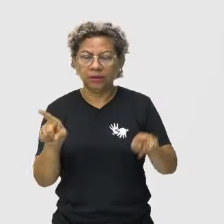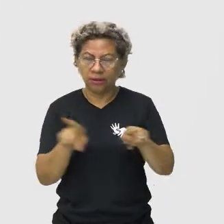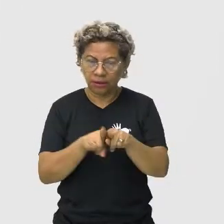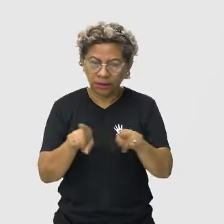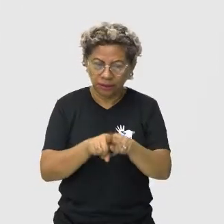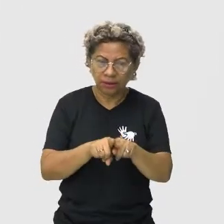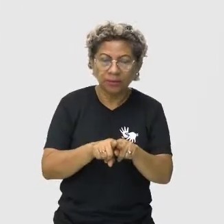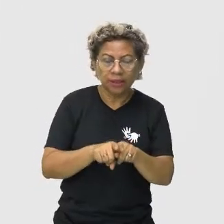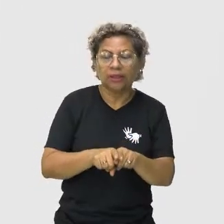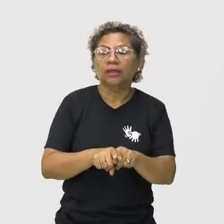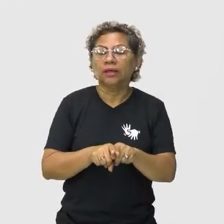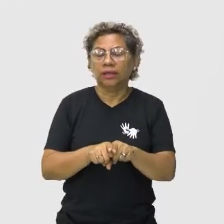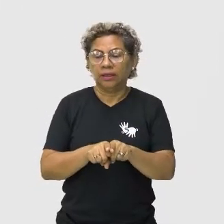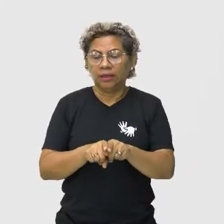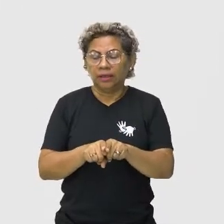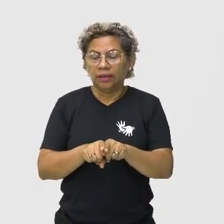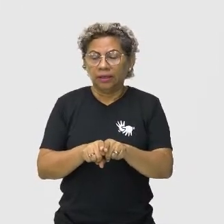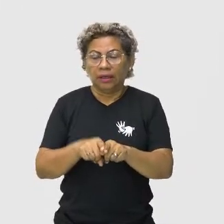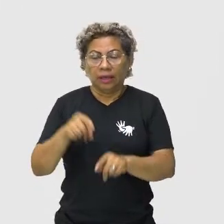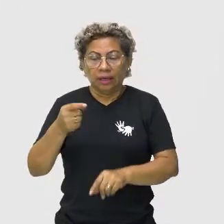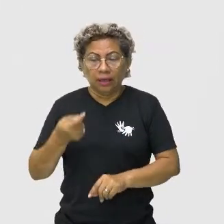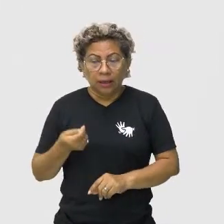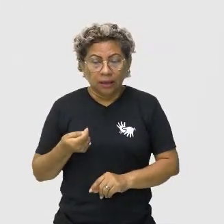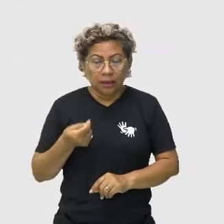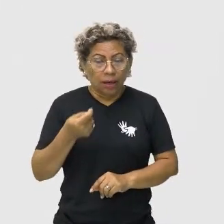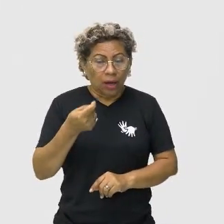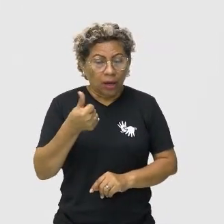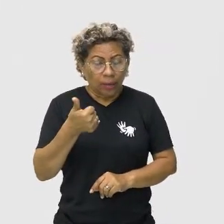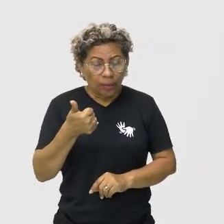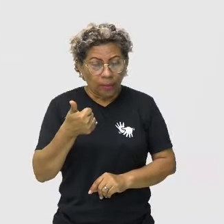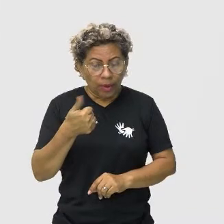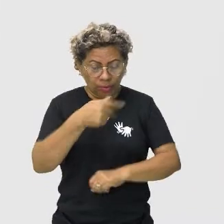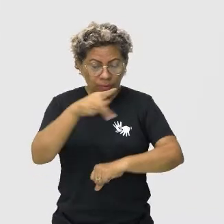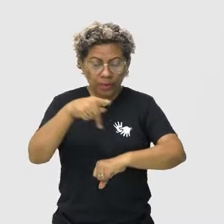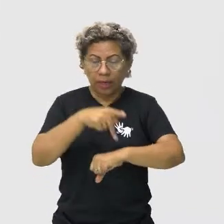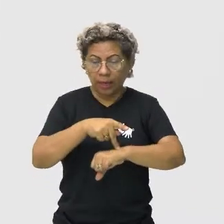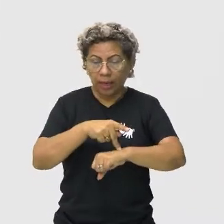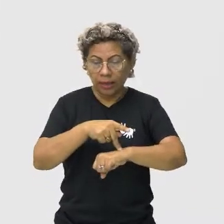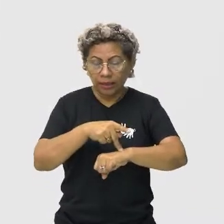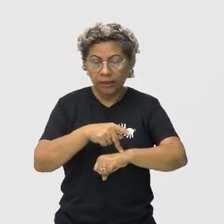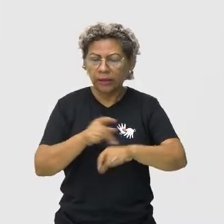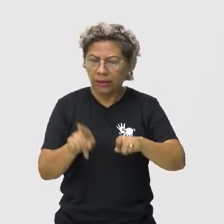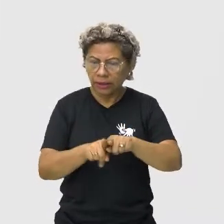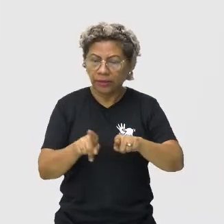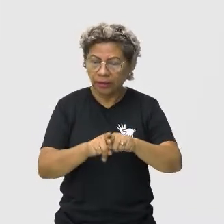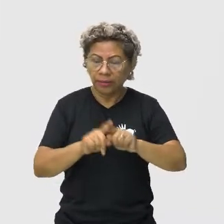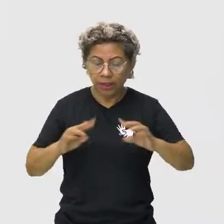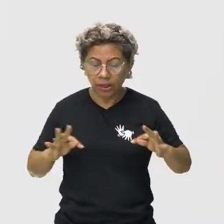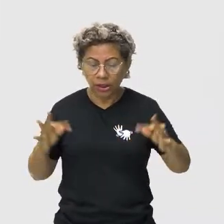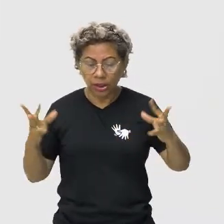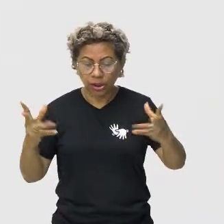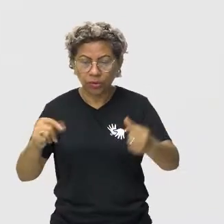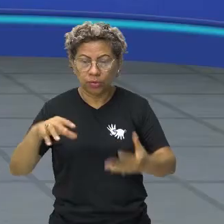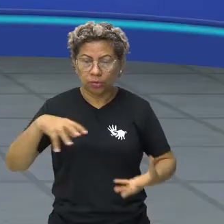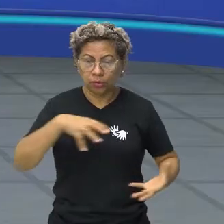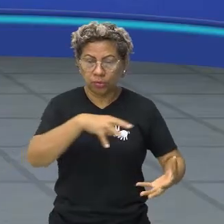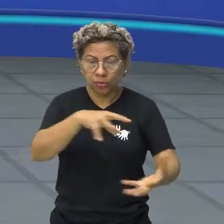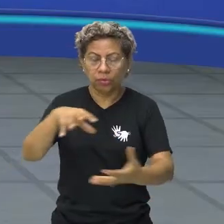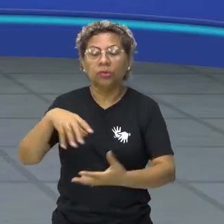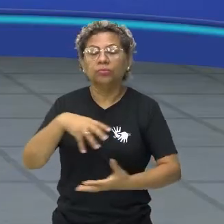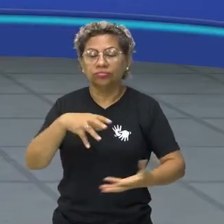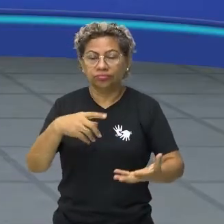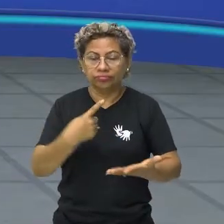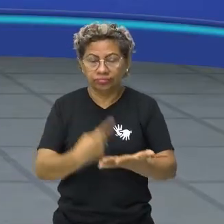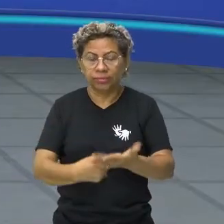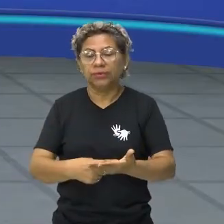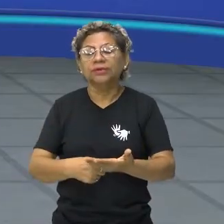desde poucos países até quase todas as nações do mundo. Por isso que acabaram surgindo aí os